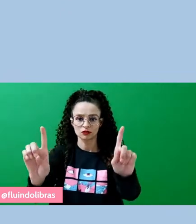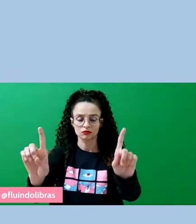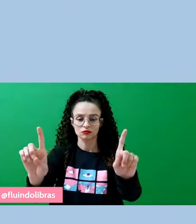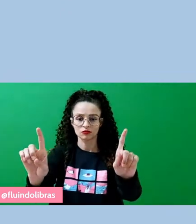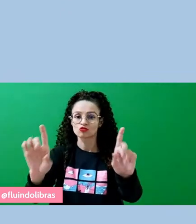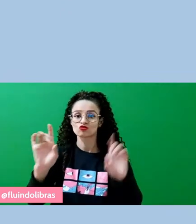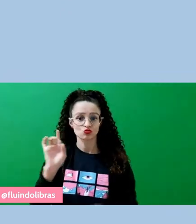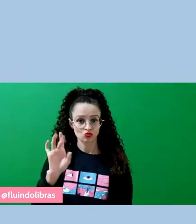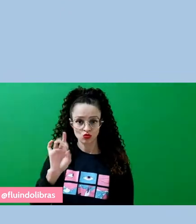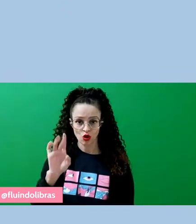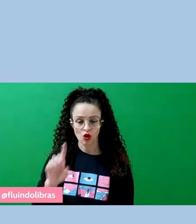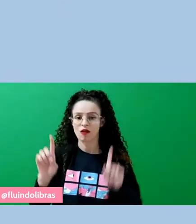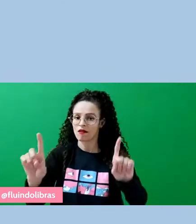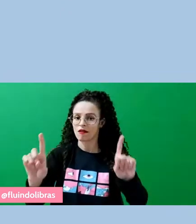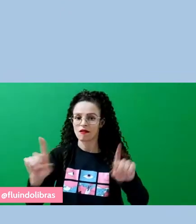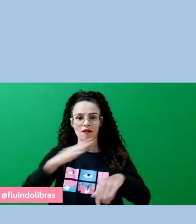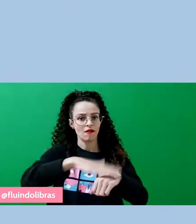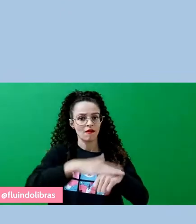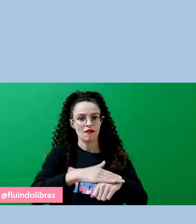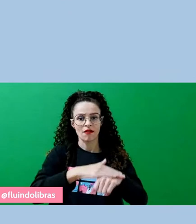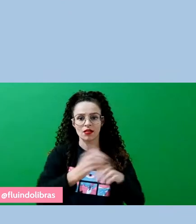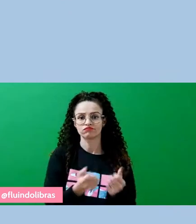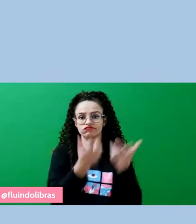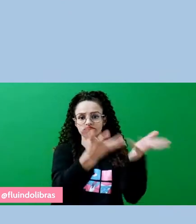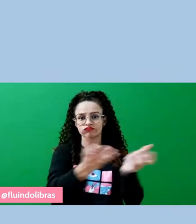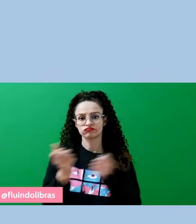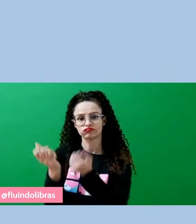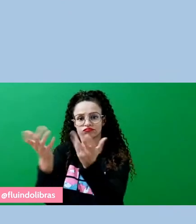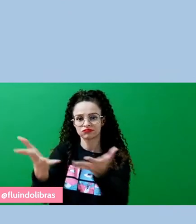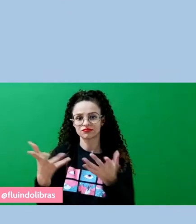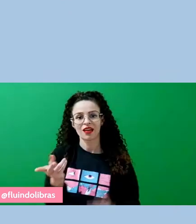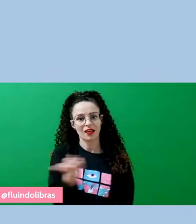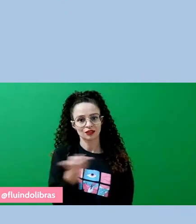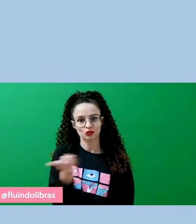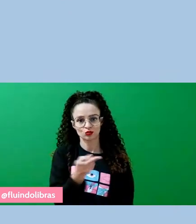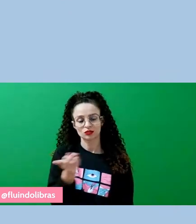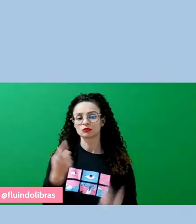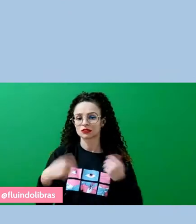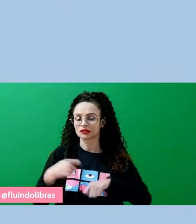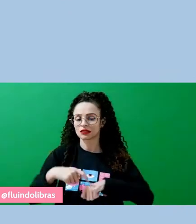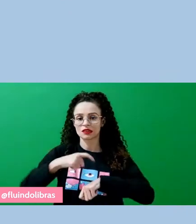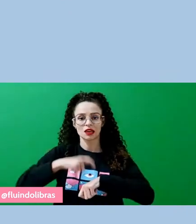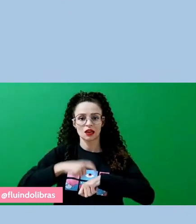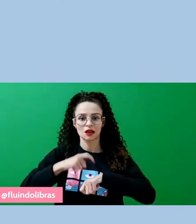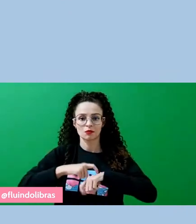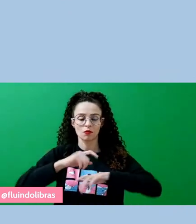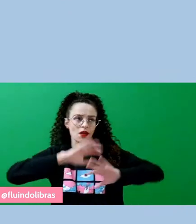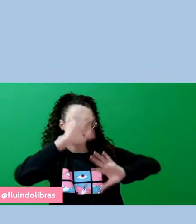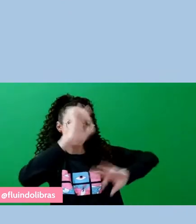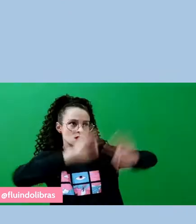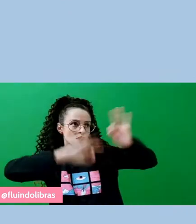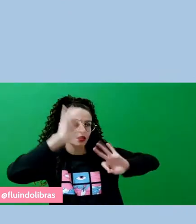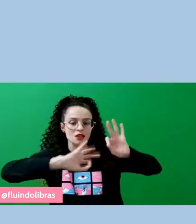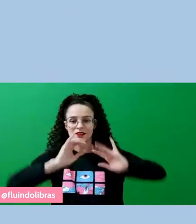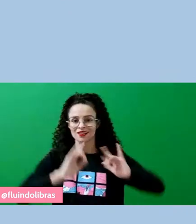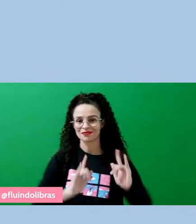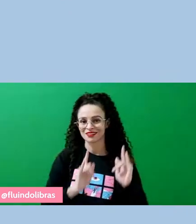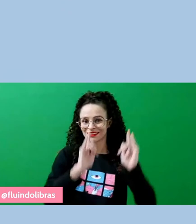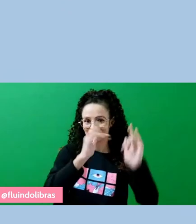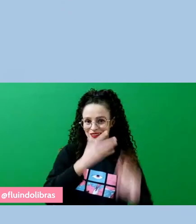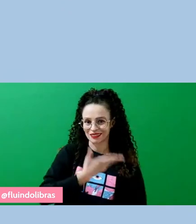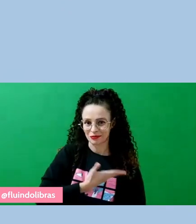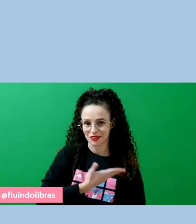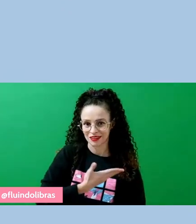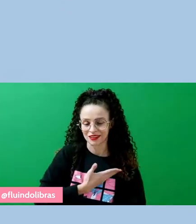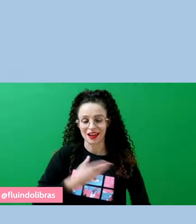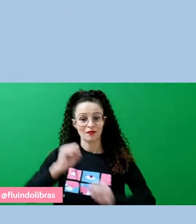precisa que elas tragam tudo que não está em cena. Então elas têm que ter esse tempo e esse espaço para construir o apartamento da amiga, a